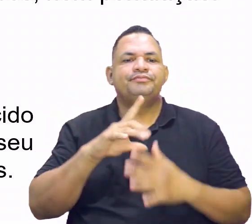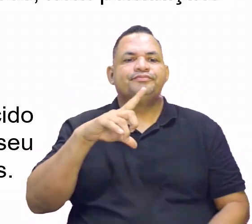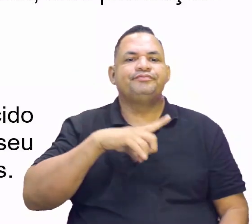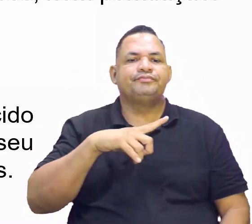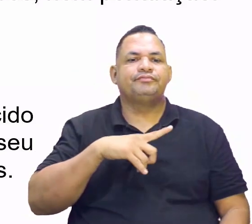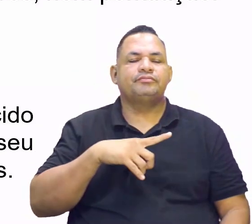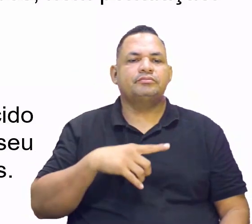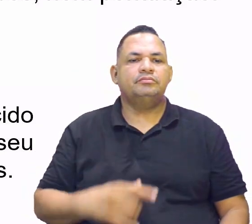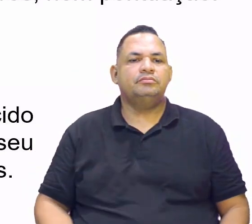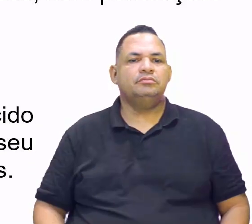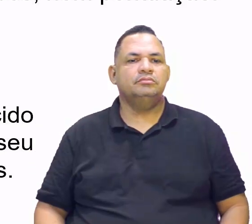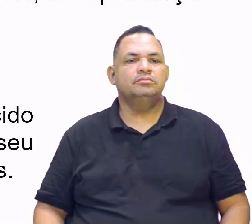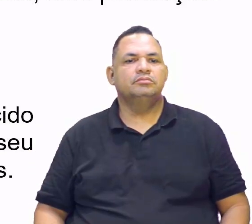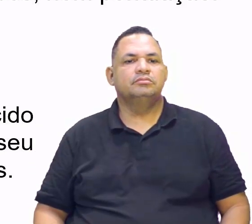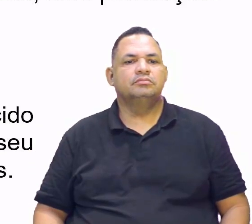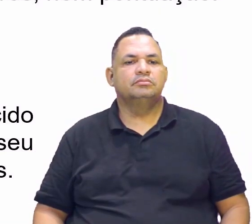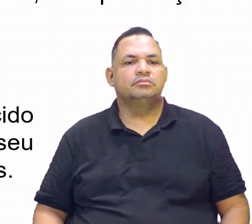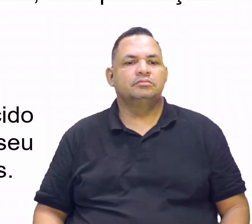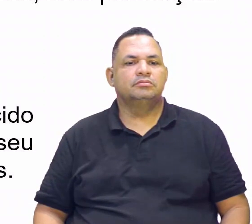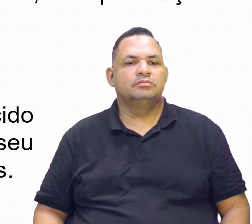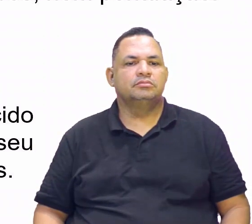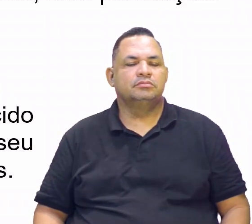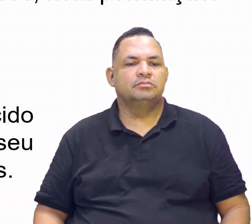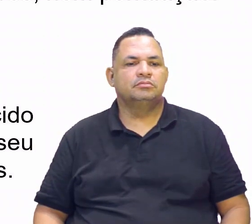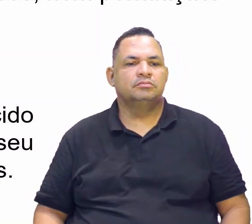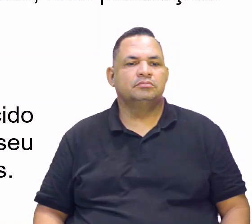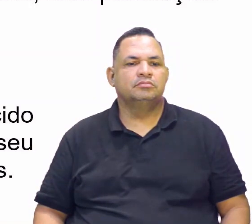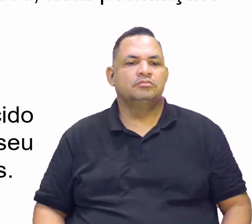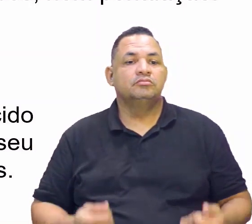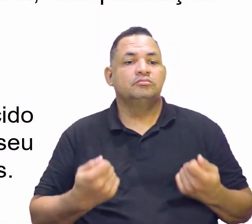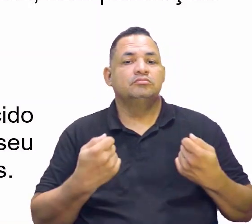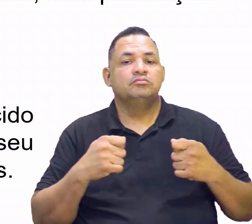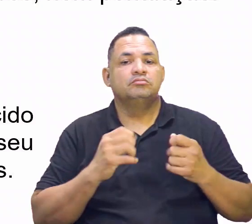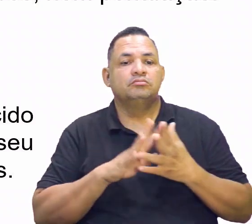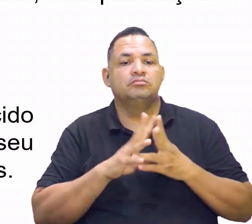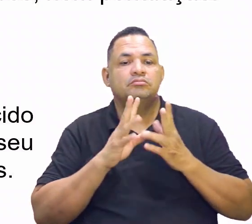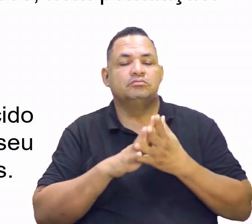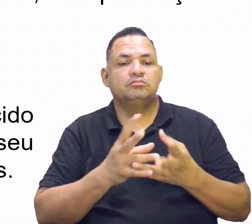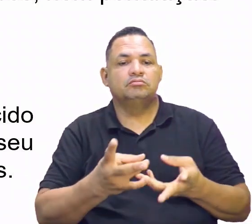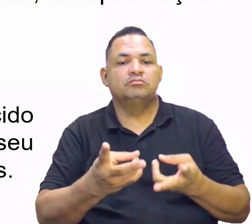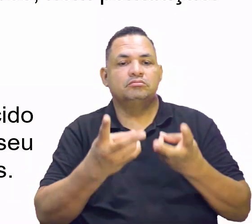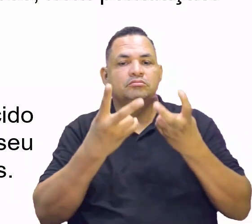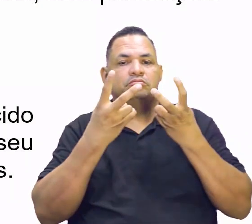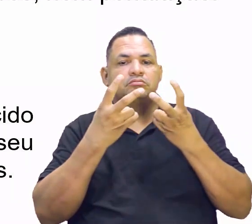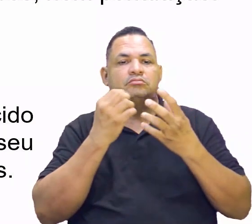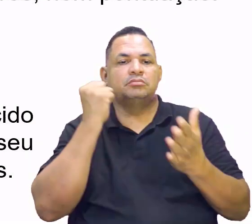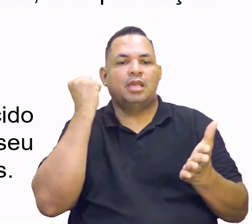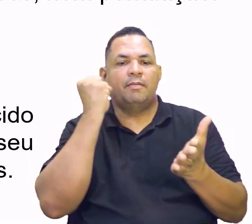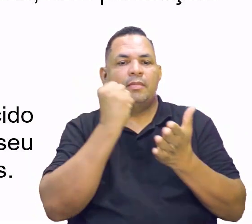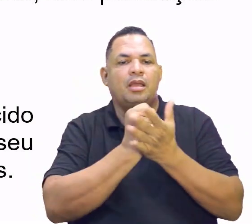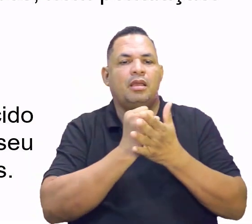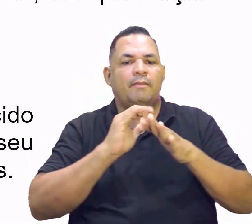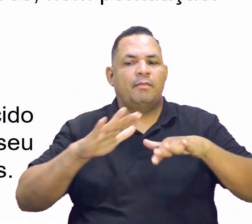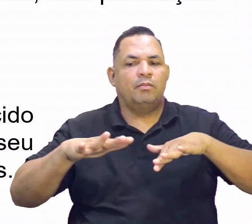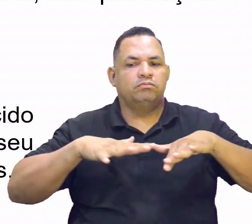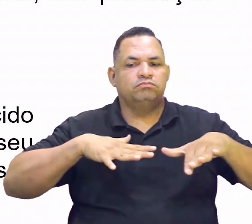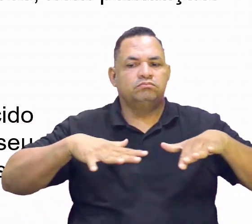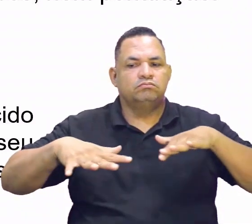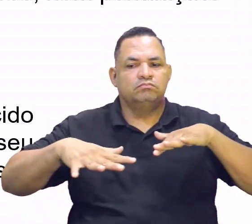temos aqui uma obra, o que dá para perceber aqui? Não fala que marca